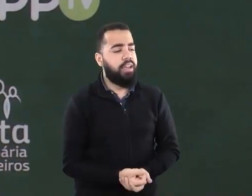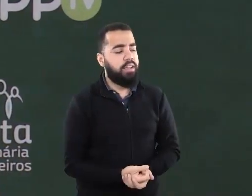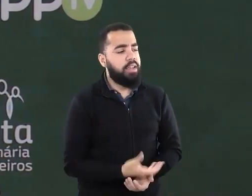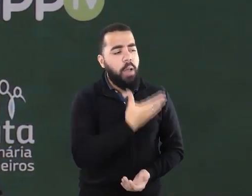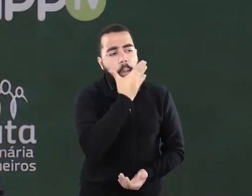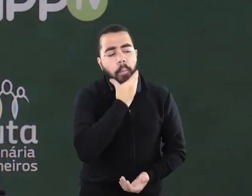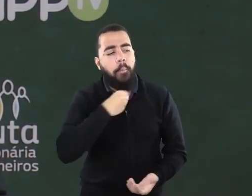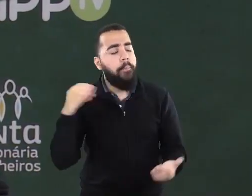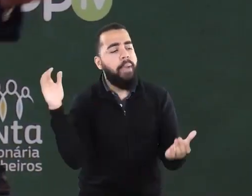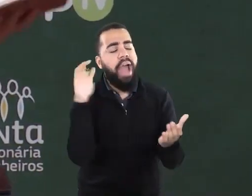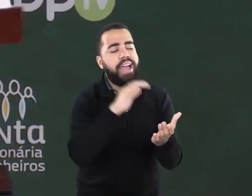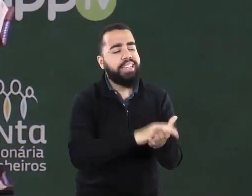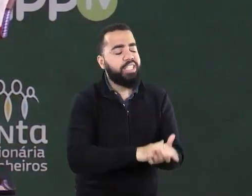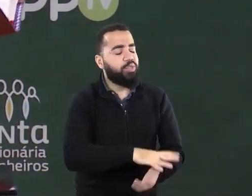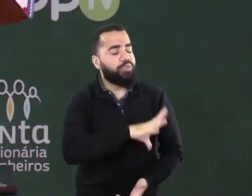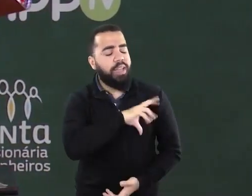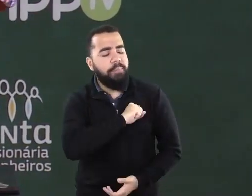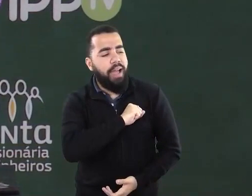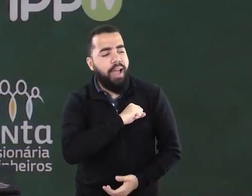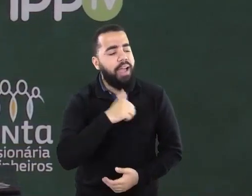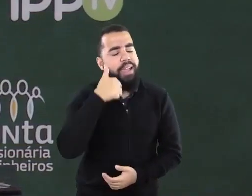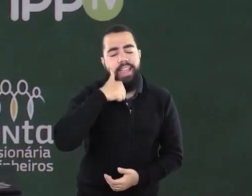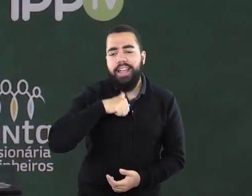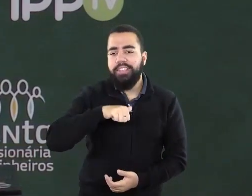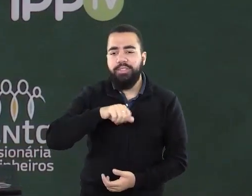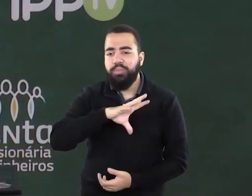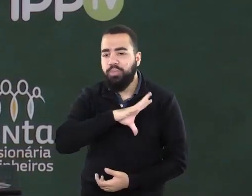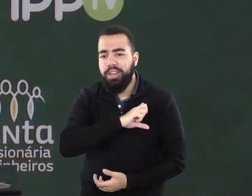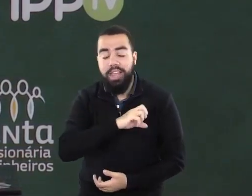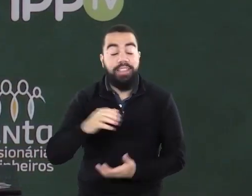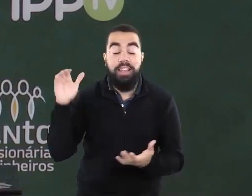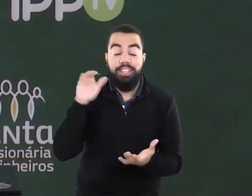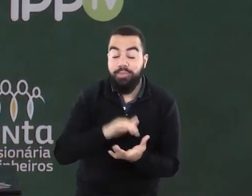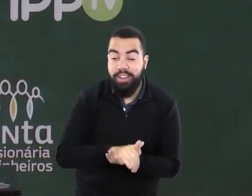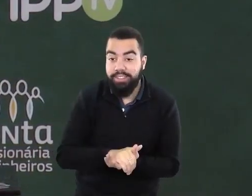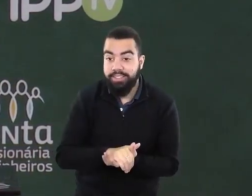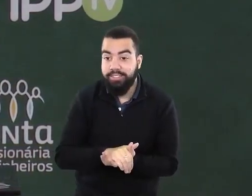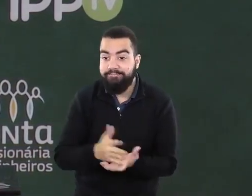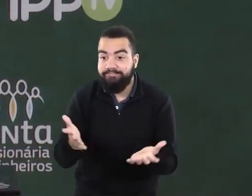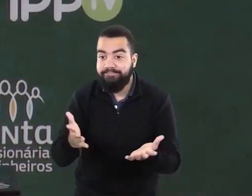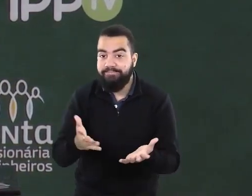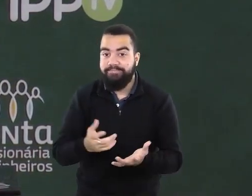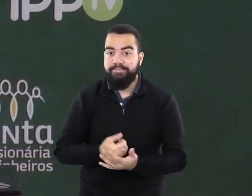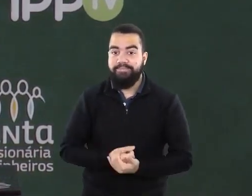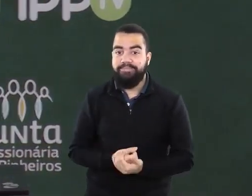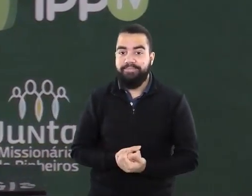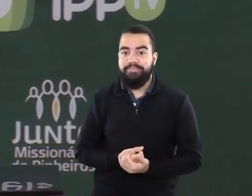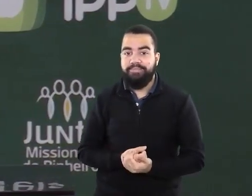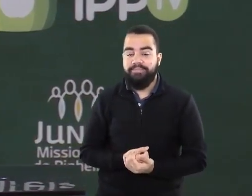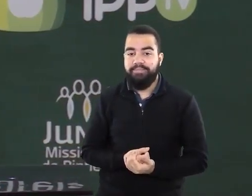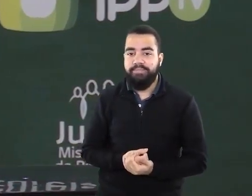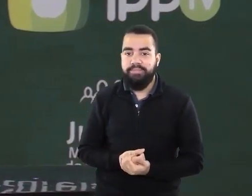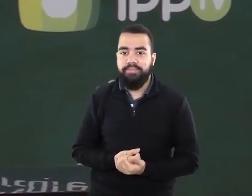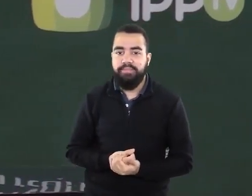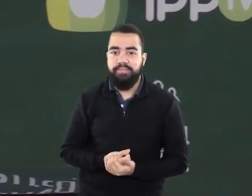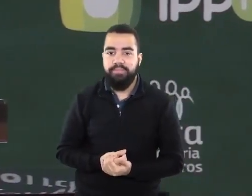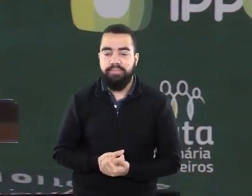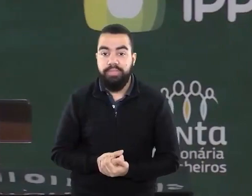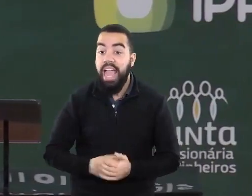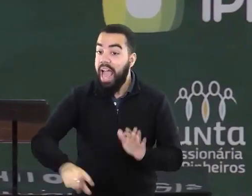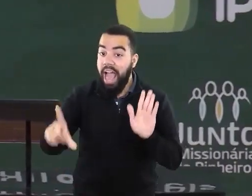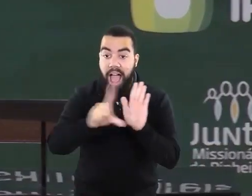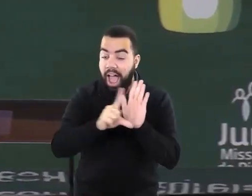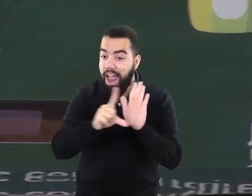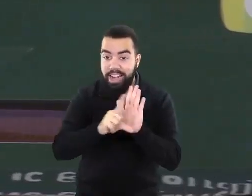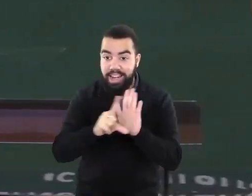vossas mulheres. Isso é um problema. Um grave problema. Pelo que me consta, nas leis